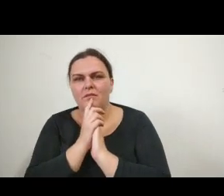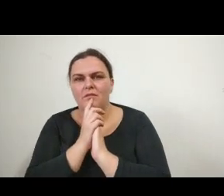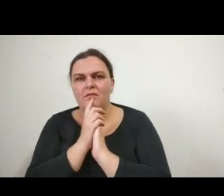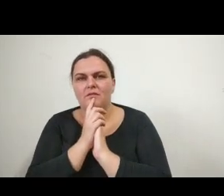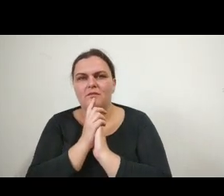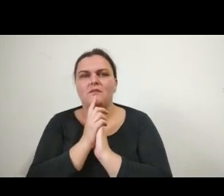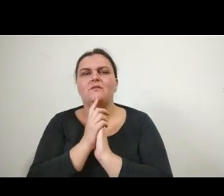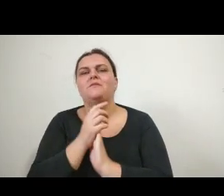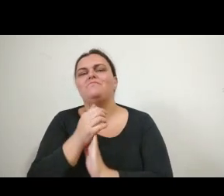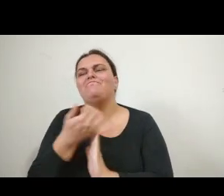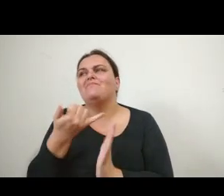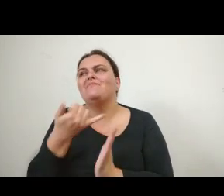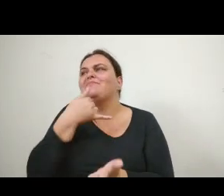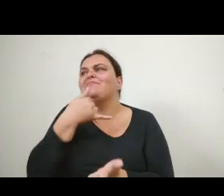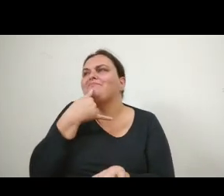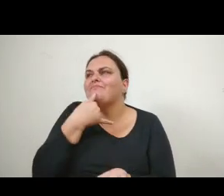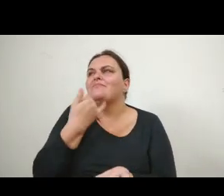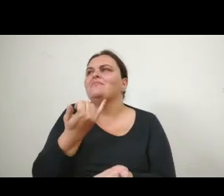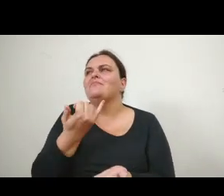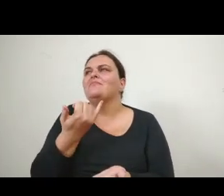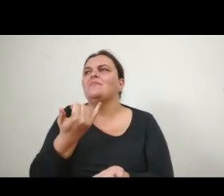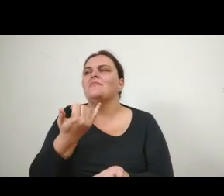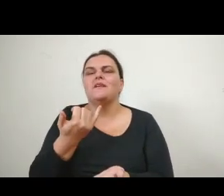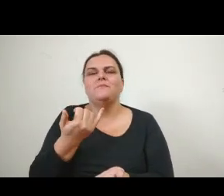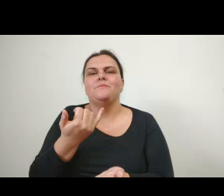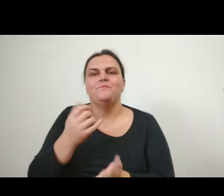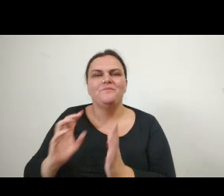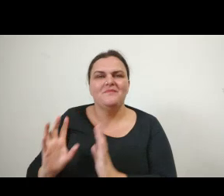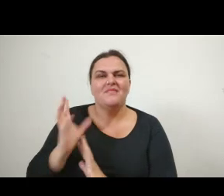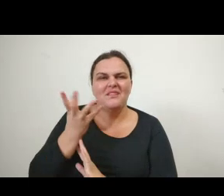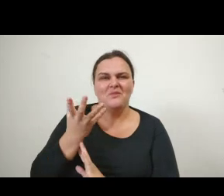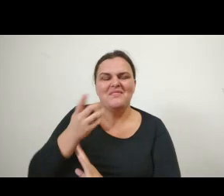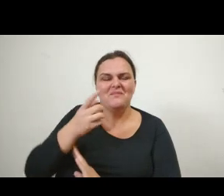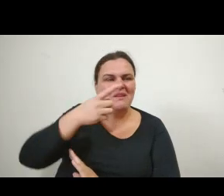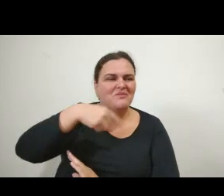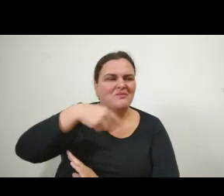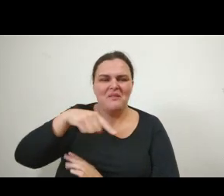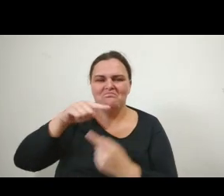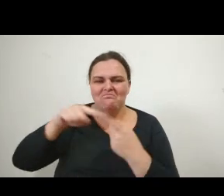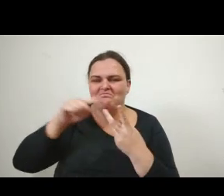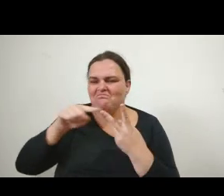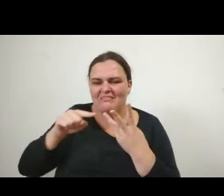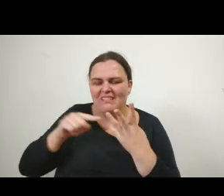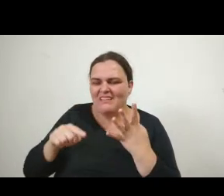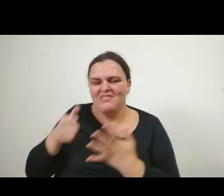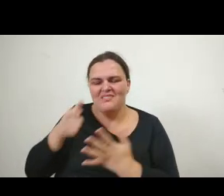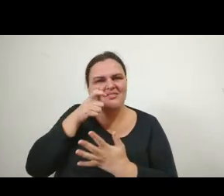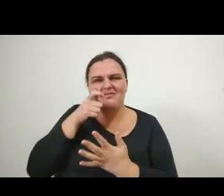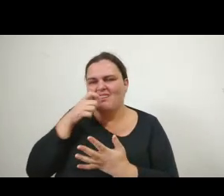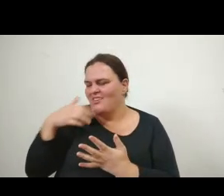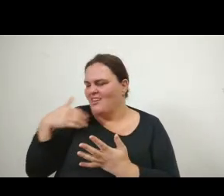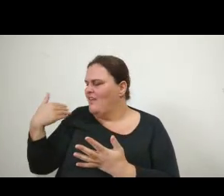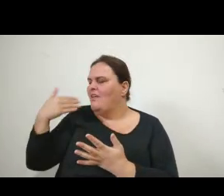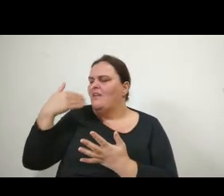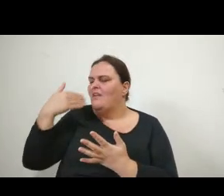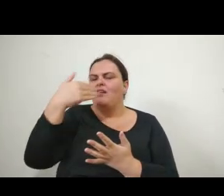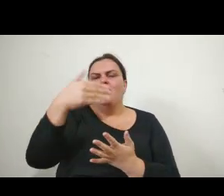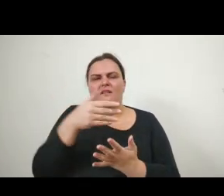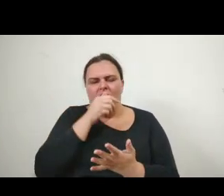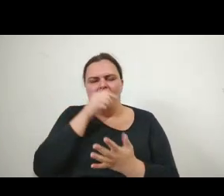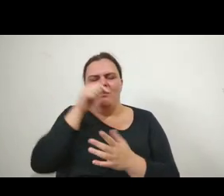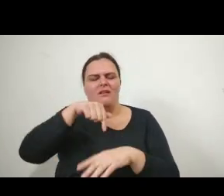Eventos como esse que aconteceram, eventos como esses que vêm acontecendo, né, no sul do país e especificamente, né, o que